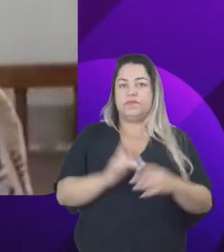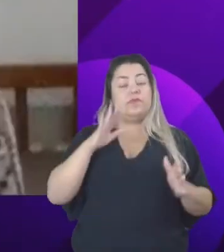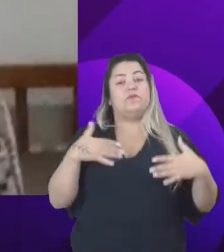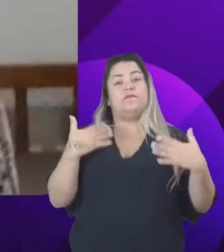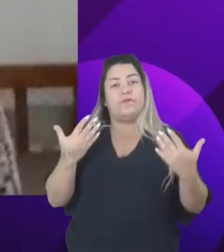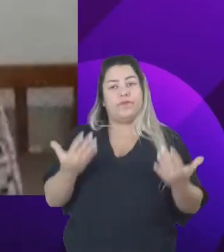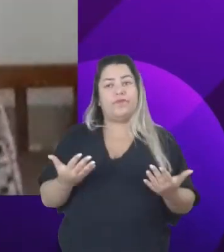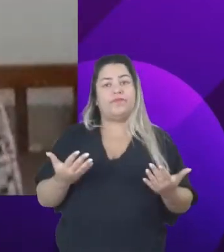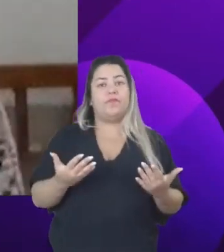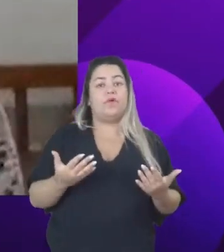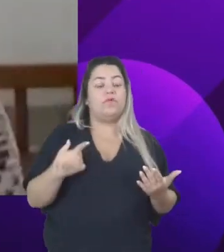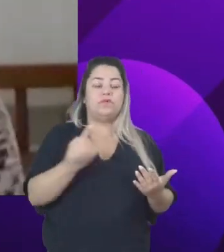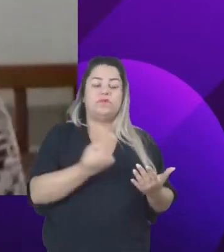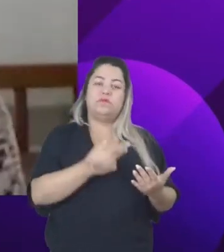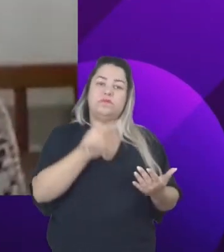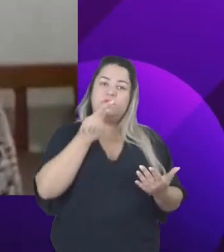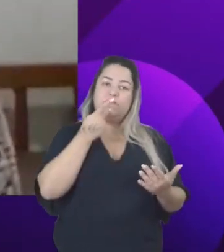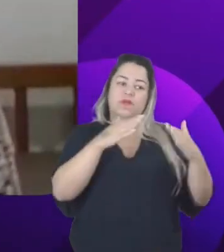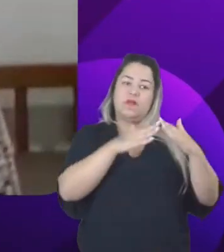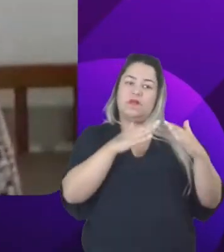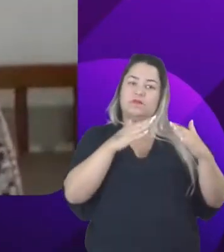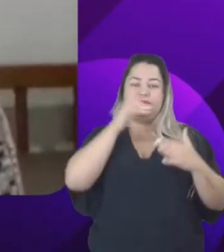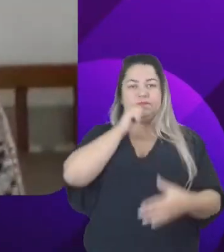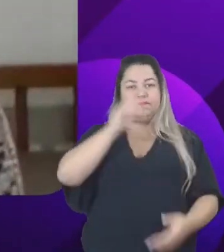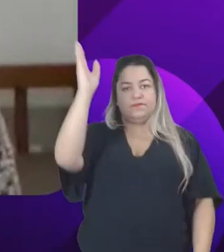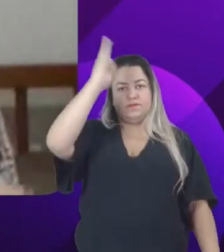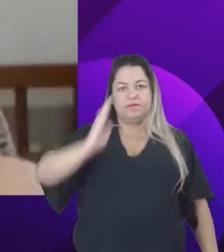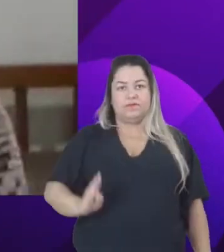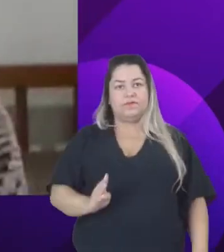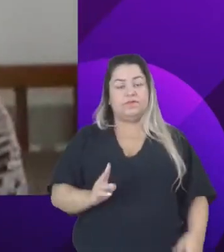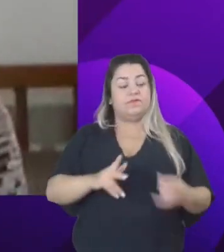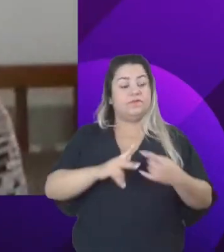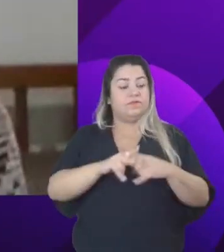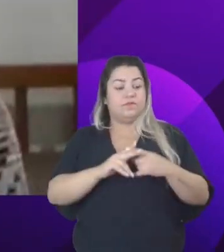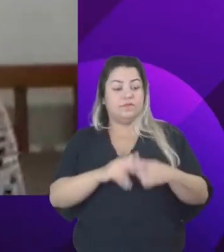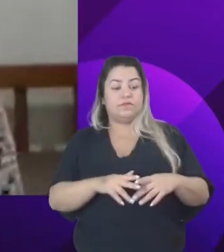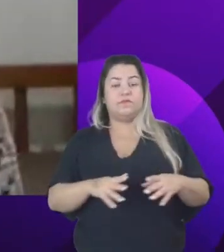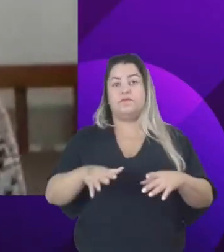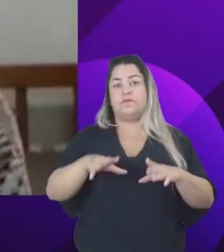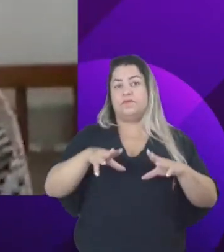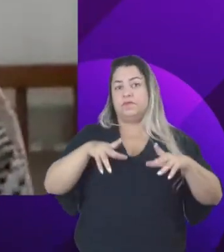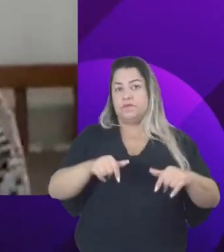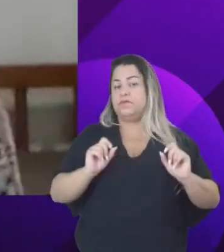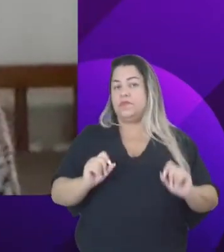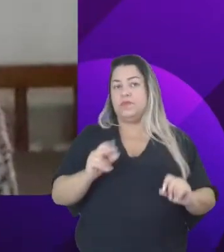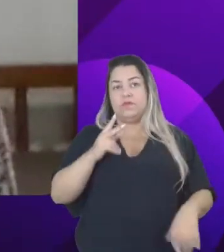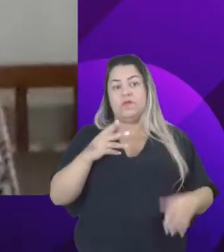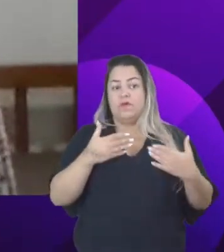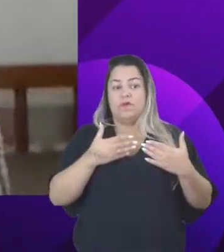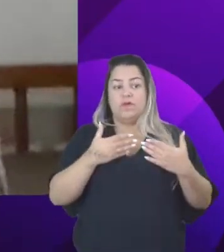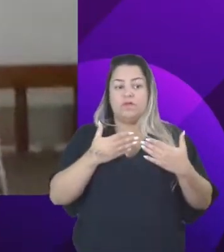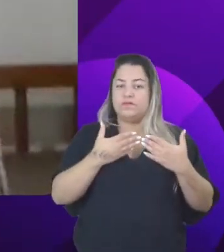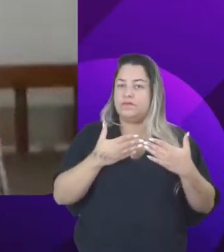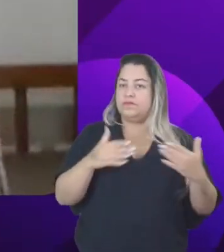violência. Quando nós falamos em Casas da Mulher Brasileira, que é um equipamento mais completo, nós não estamos abrindo mão